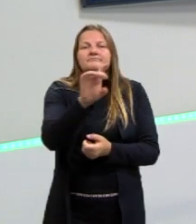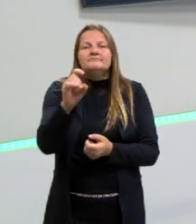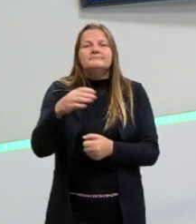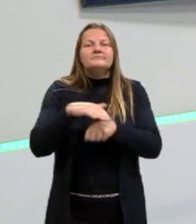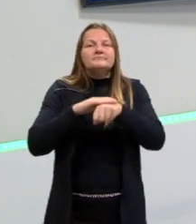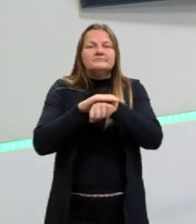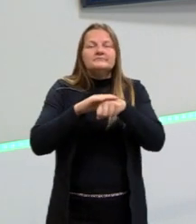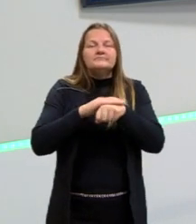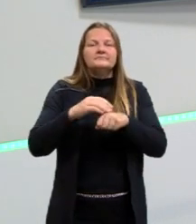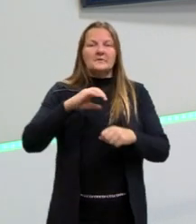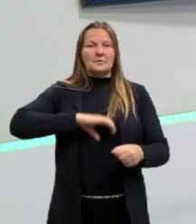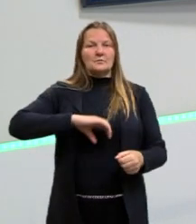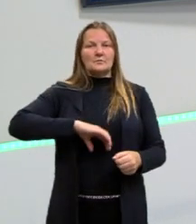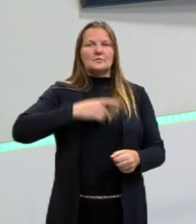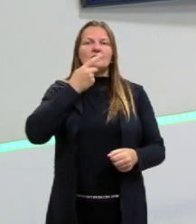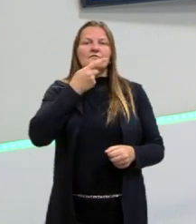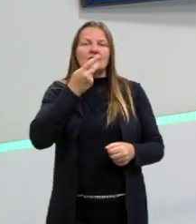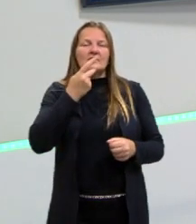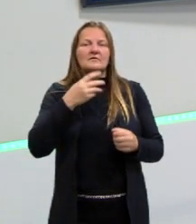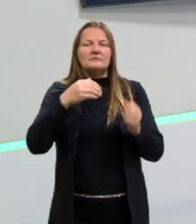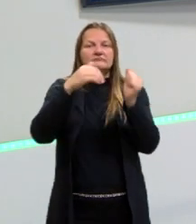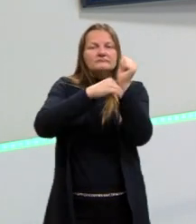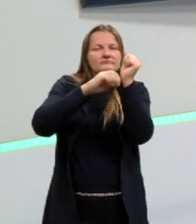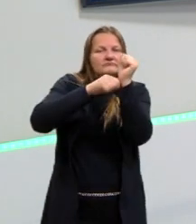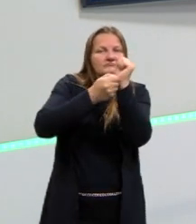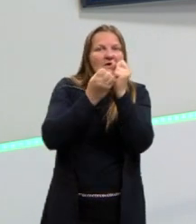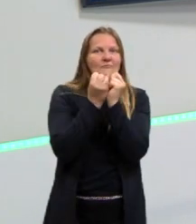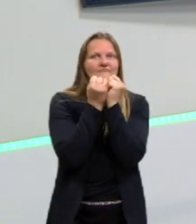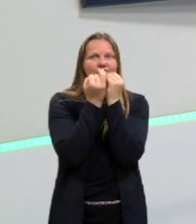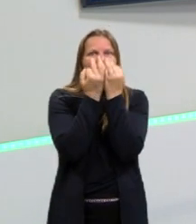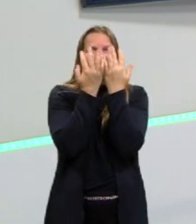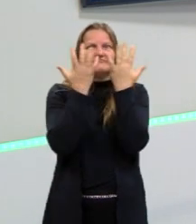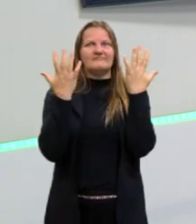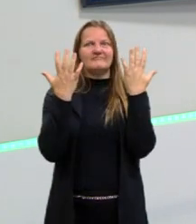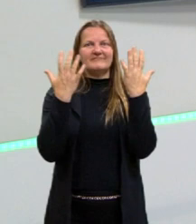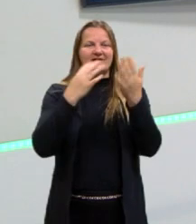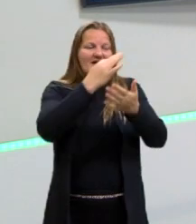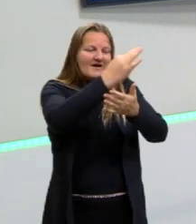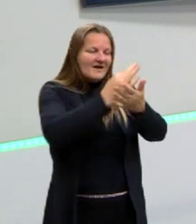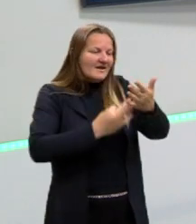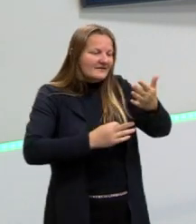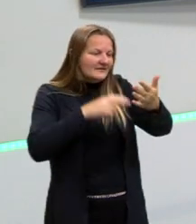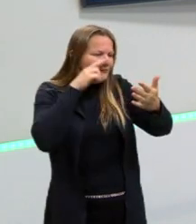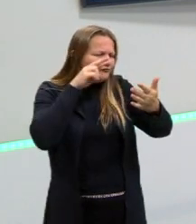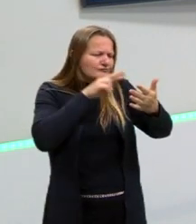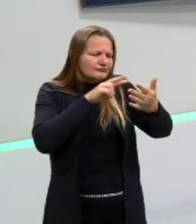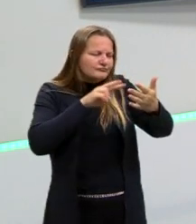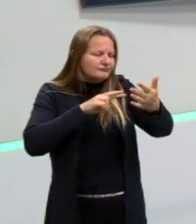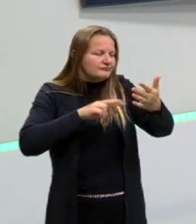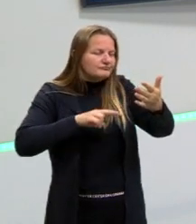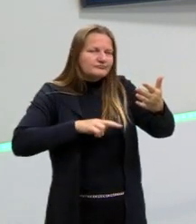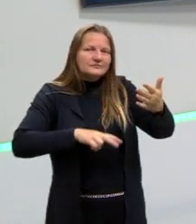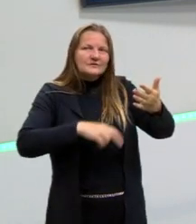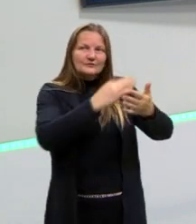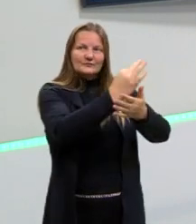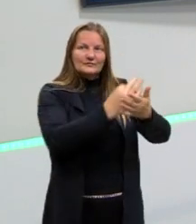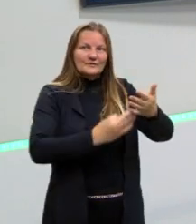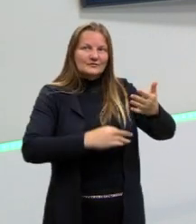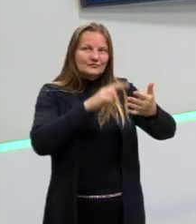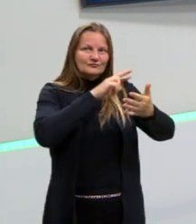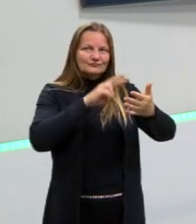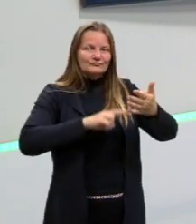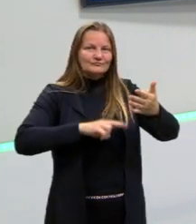é capaz de decodificar um texto, ou seja, ler o que está ali nas